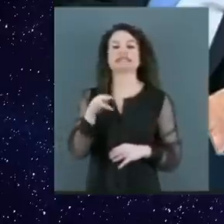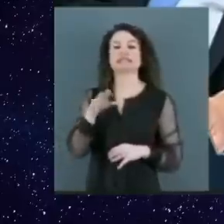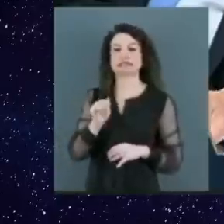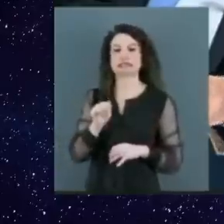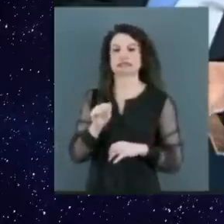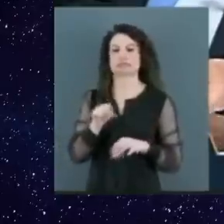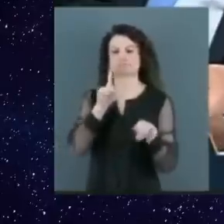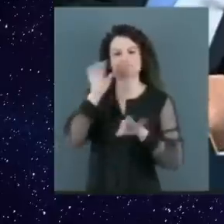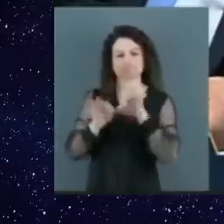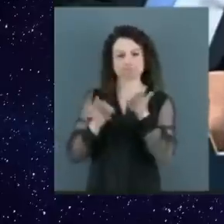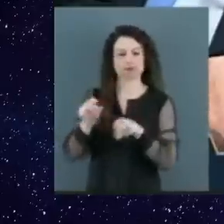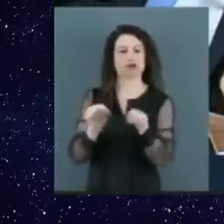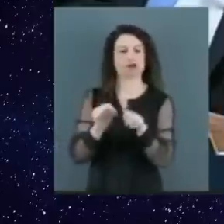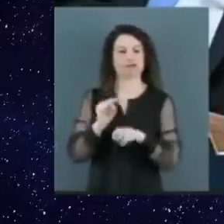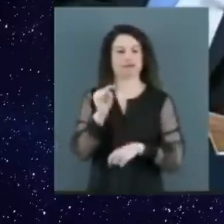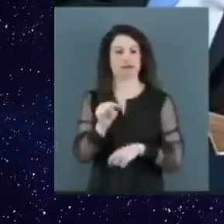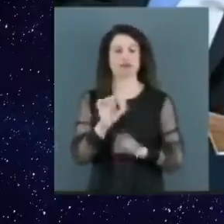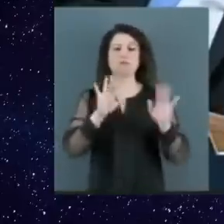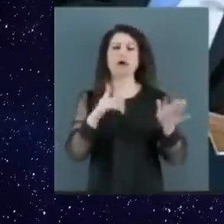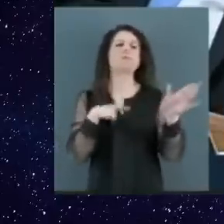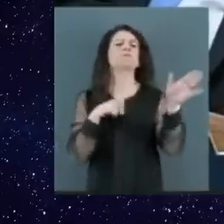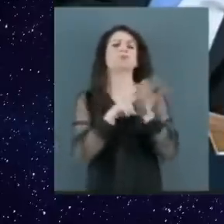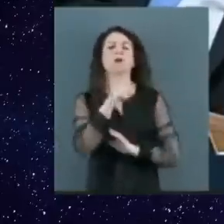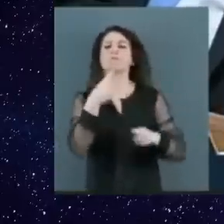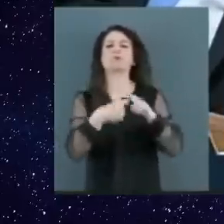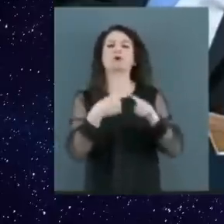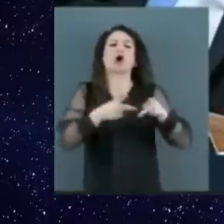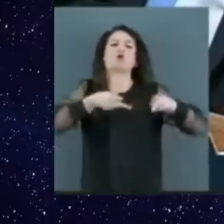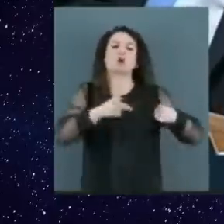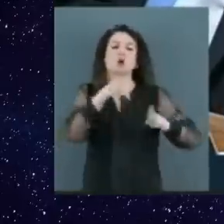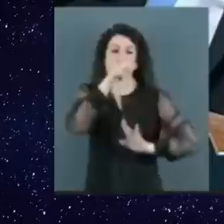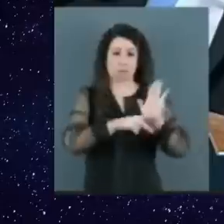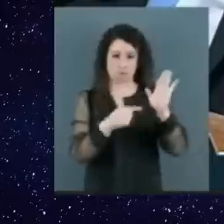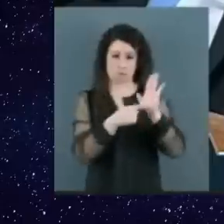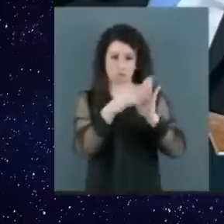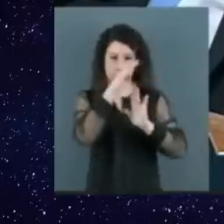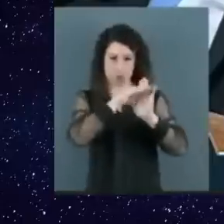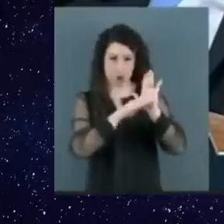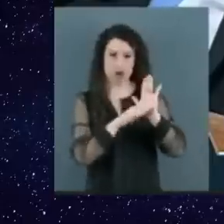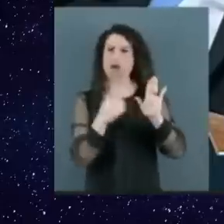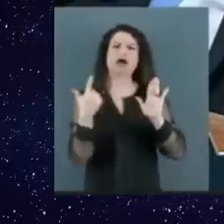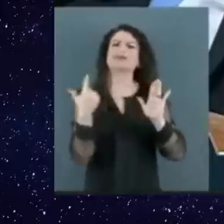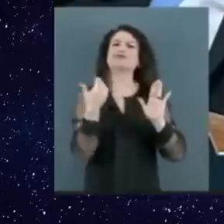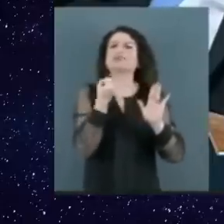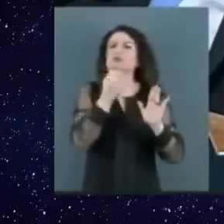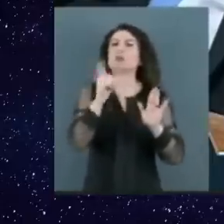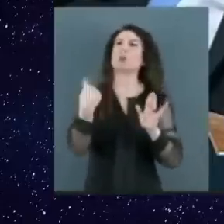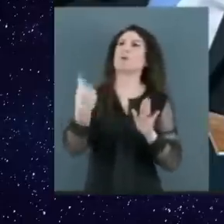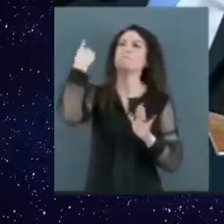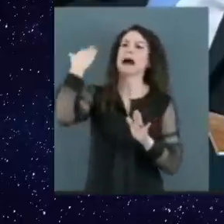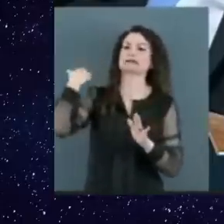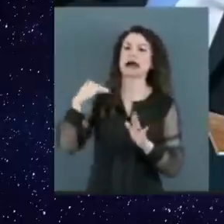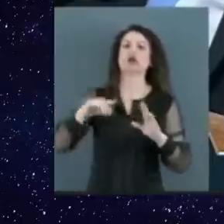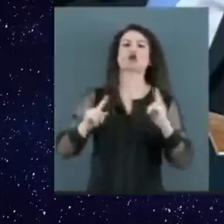Excelência, é por que insistir num programa que não deu certo no passado para a redução da